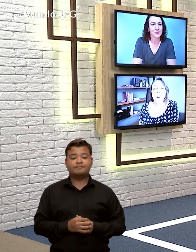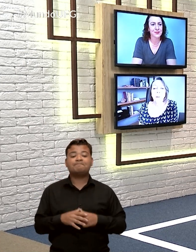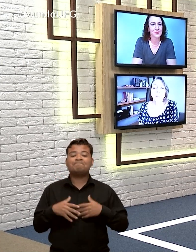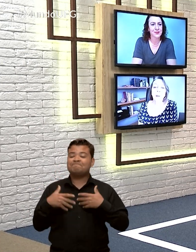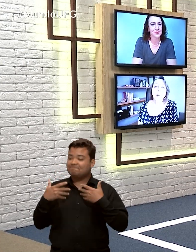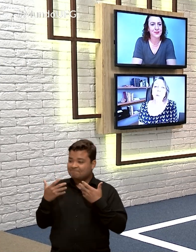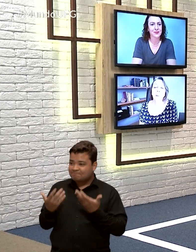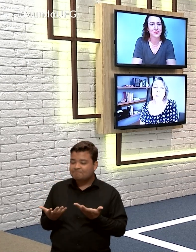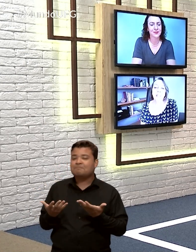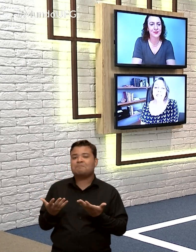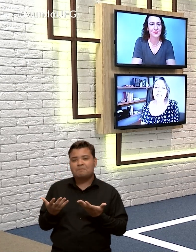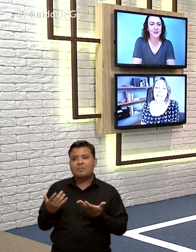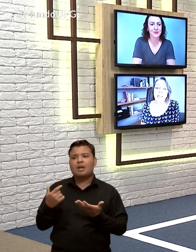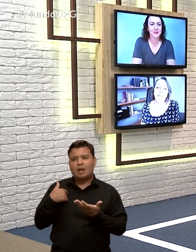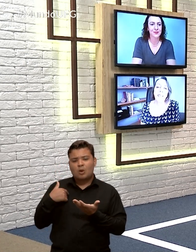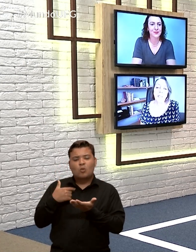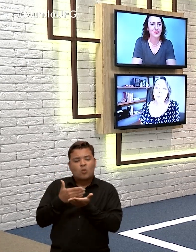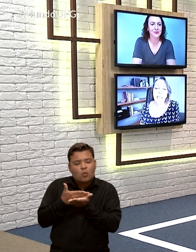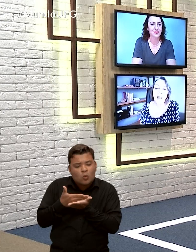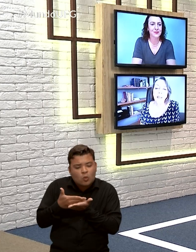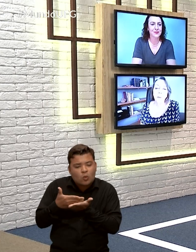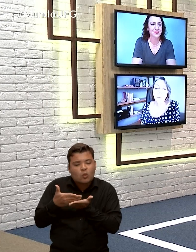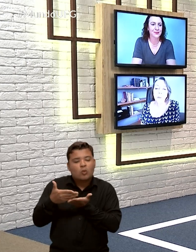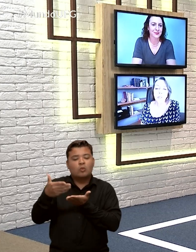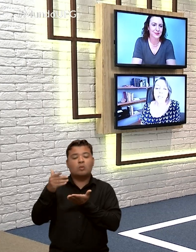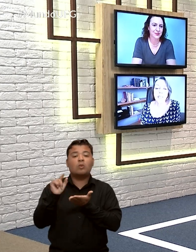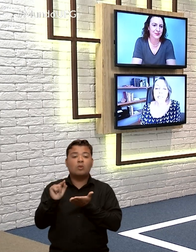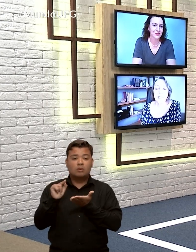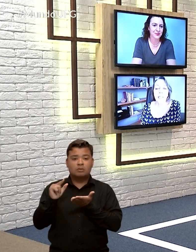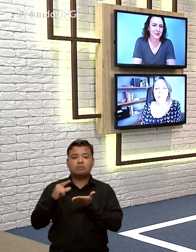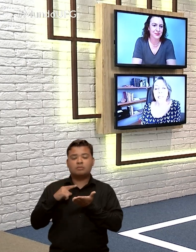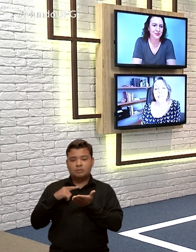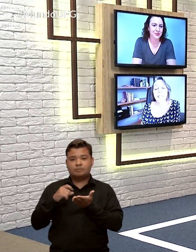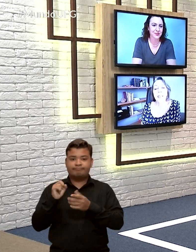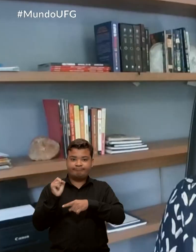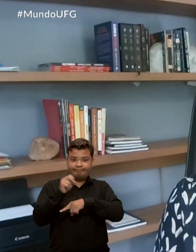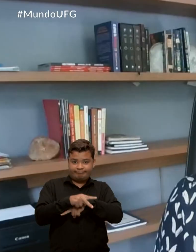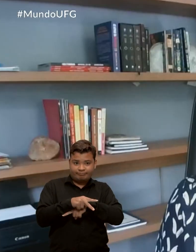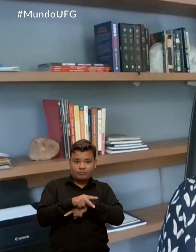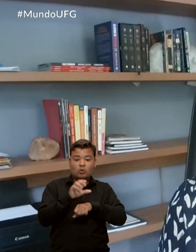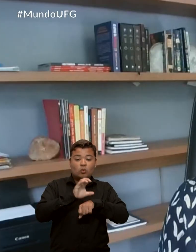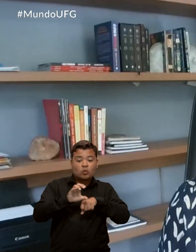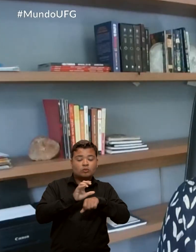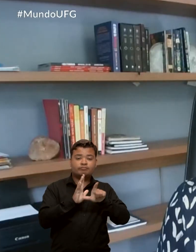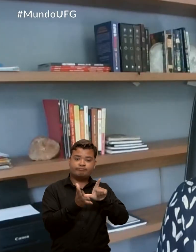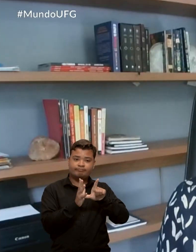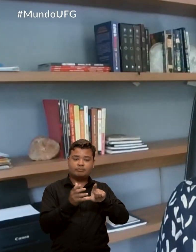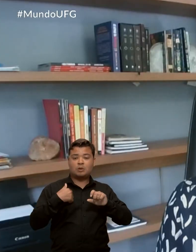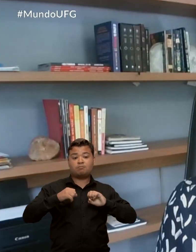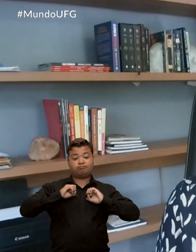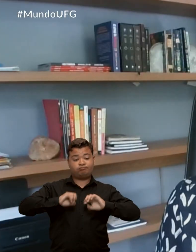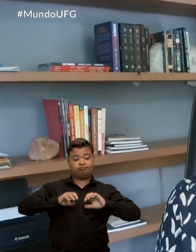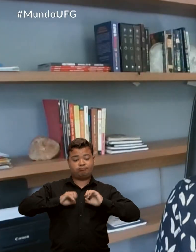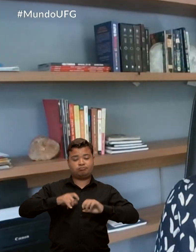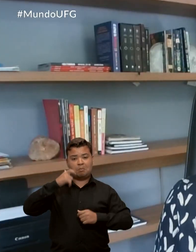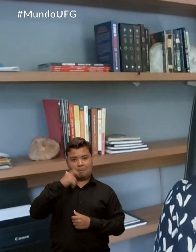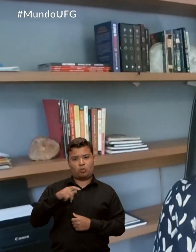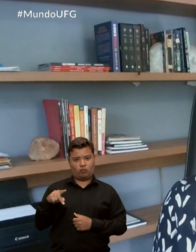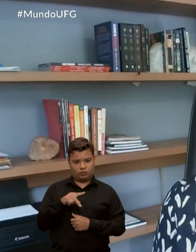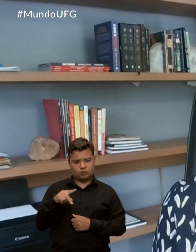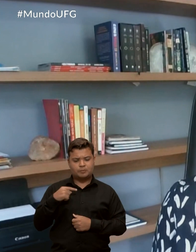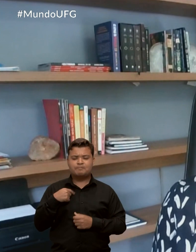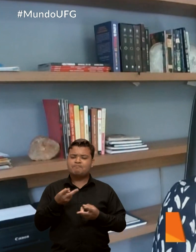Bom, quando eu comecei a lecionar no curso de Letras Libras, me chamou a atenção os